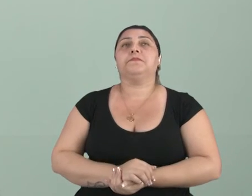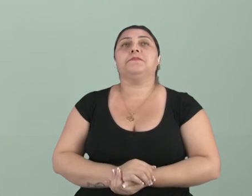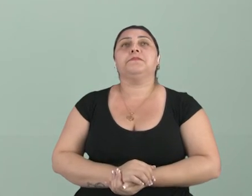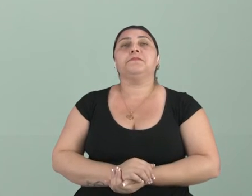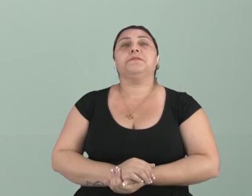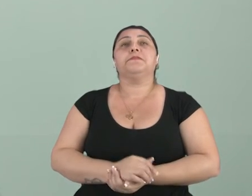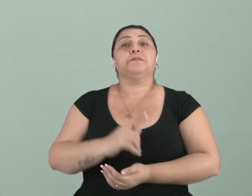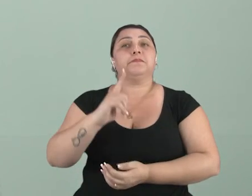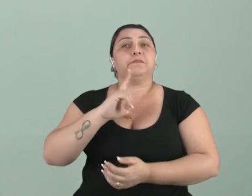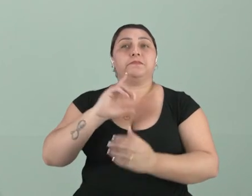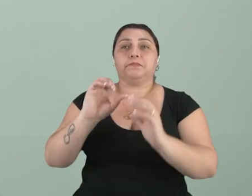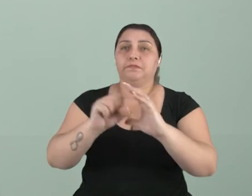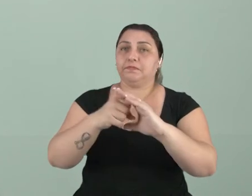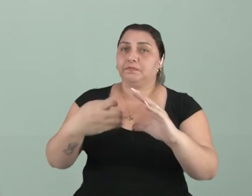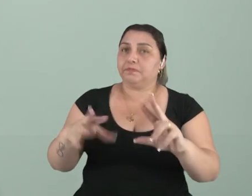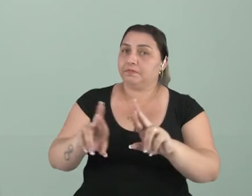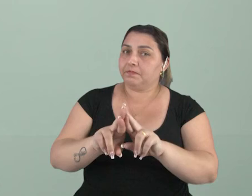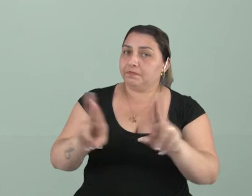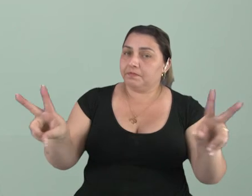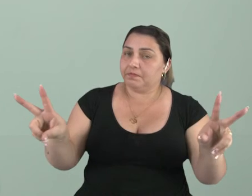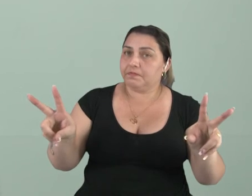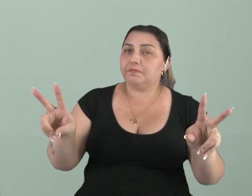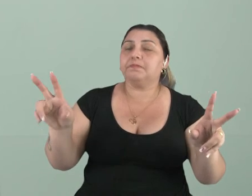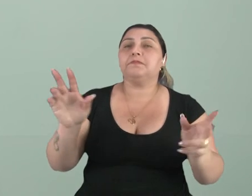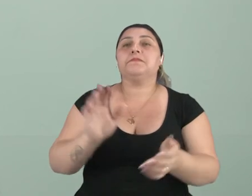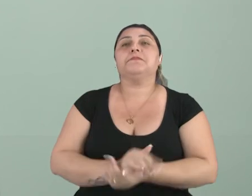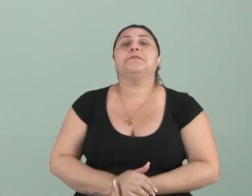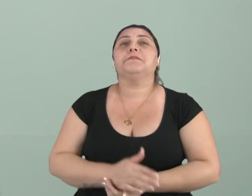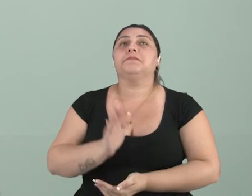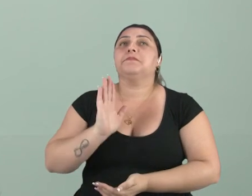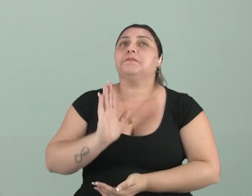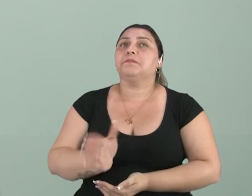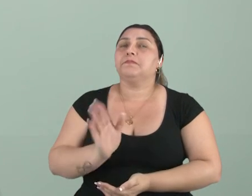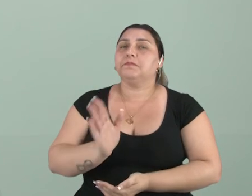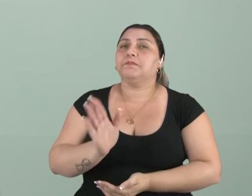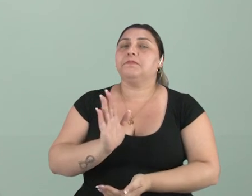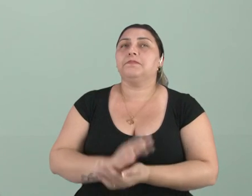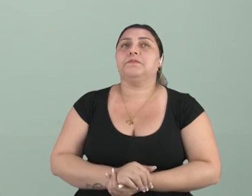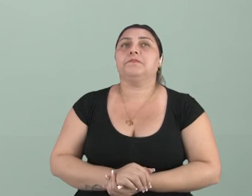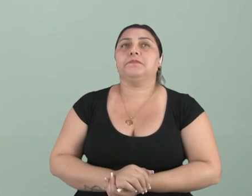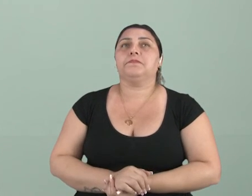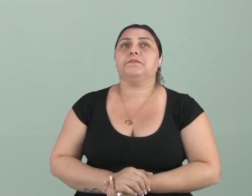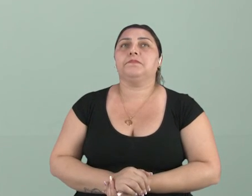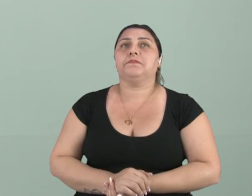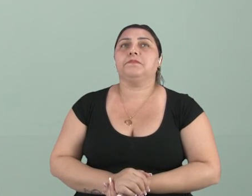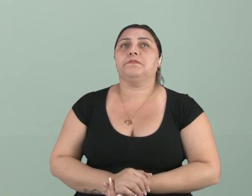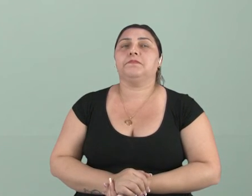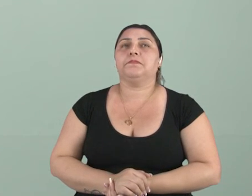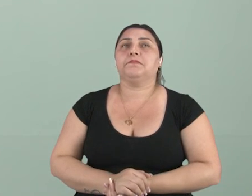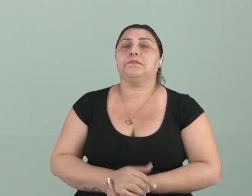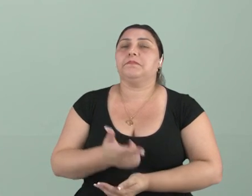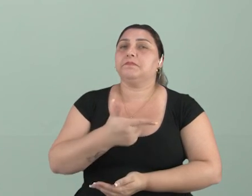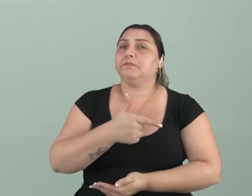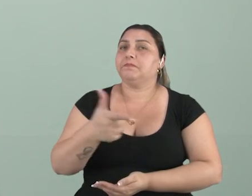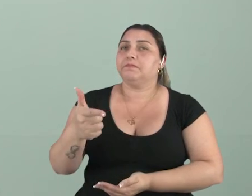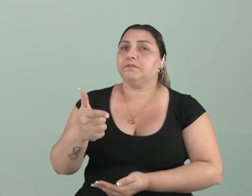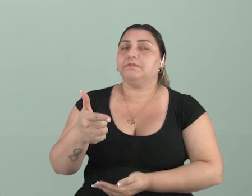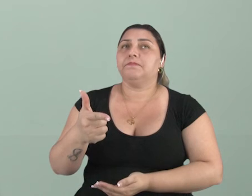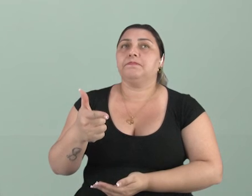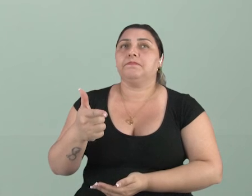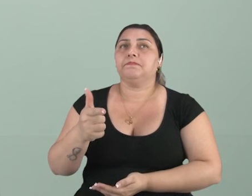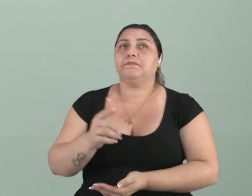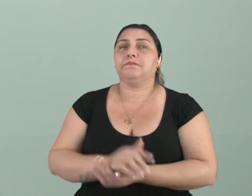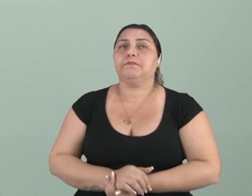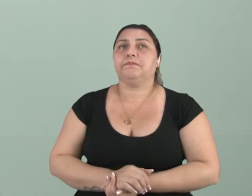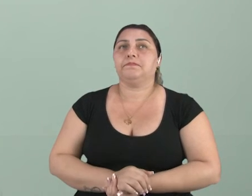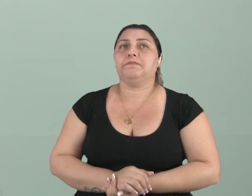que está na generalização. Ela não deixará de ser função do primeiro grau,